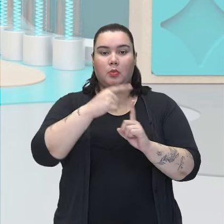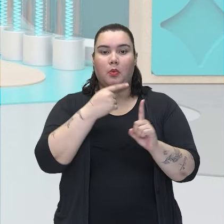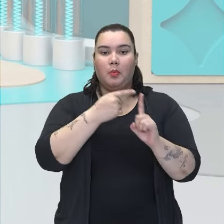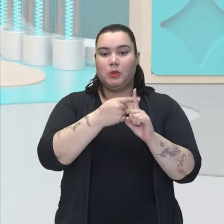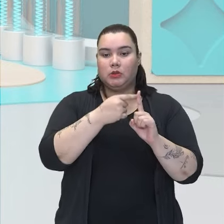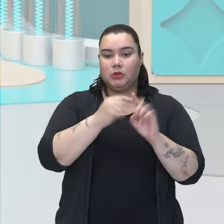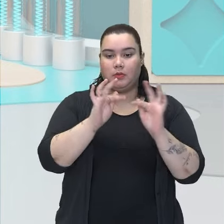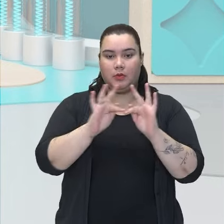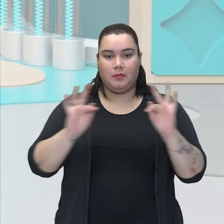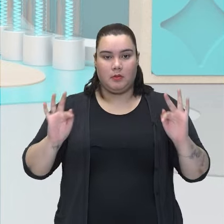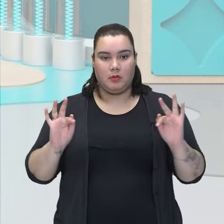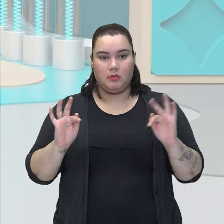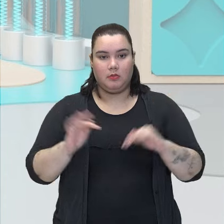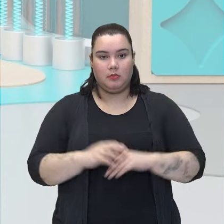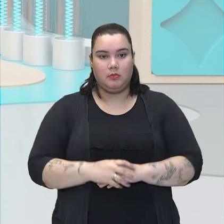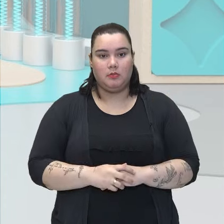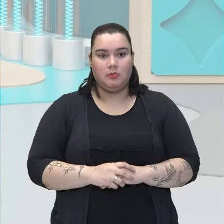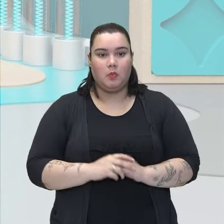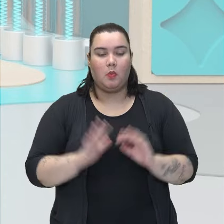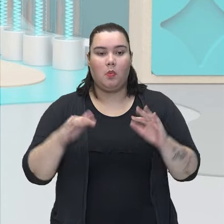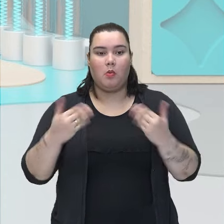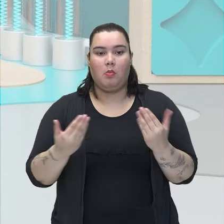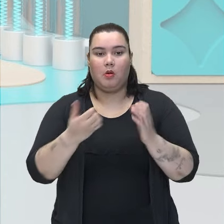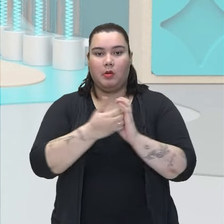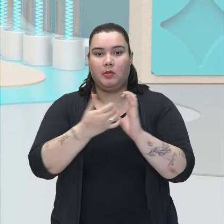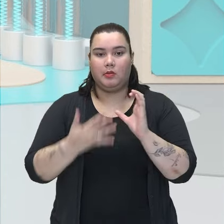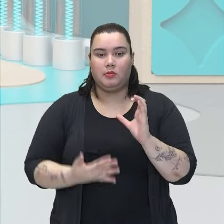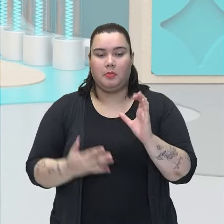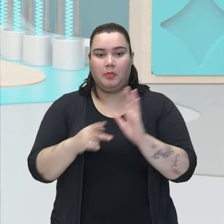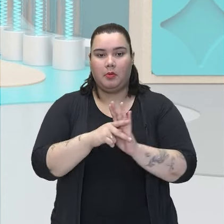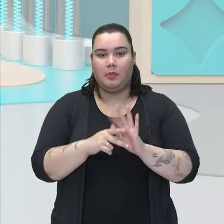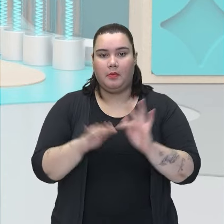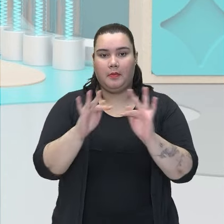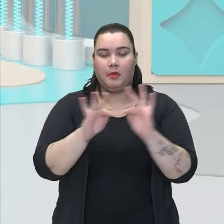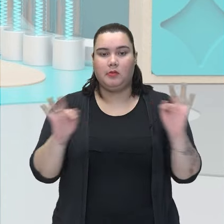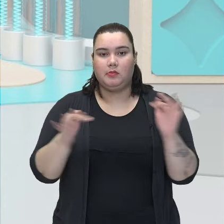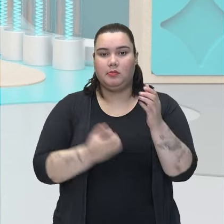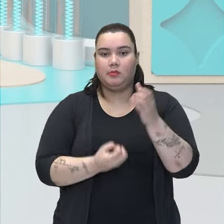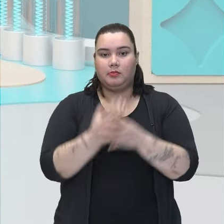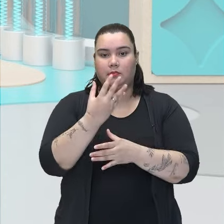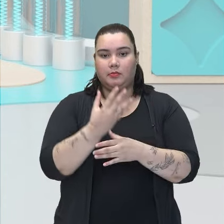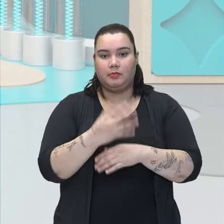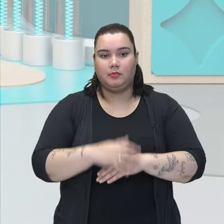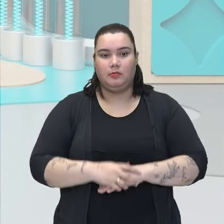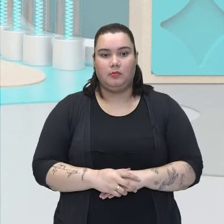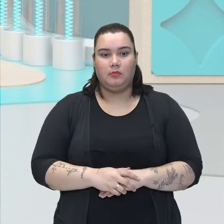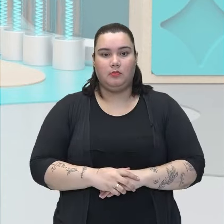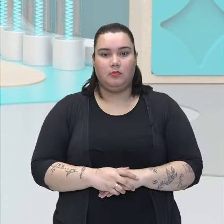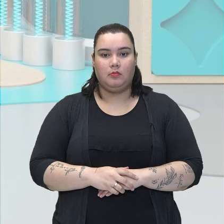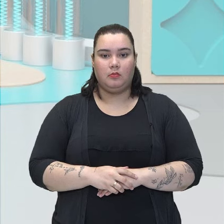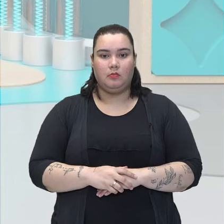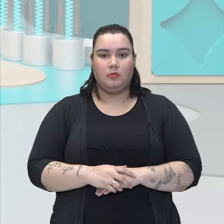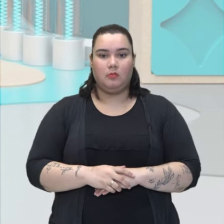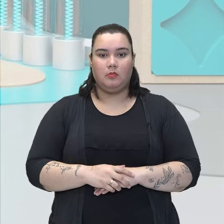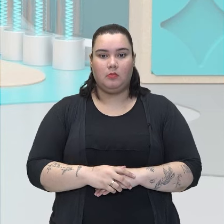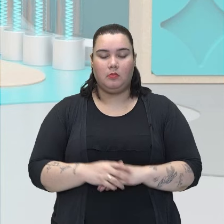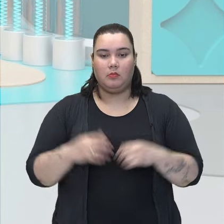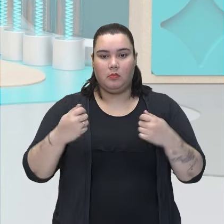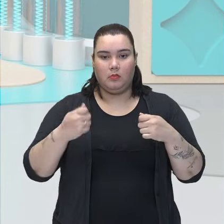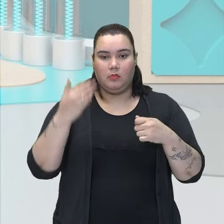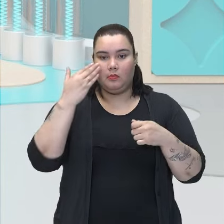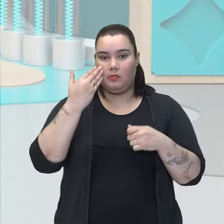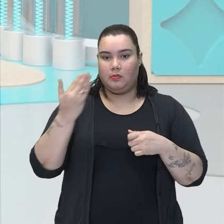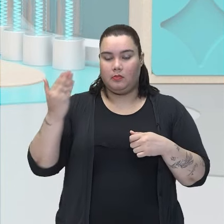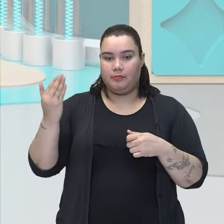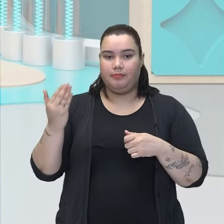com going to. Quais os elementos são necessários para a gente formar uma frase? Então, aqui estão, ao meu lado,